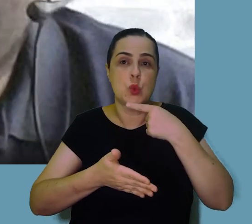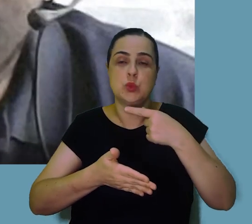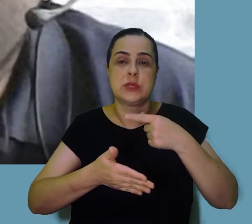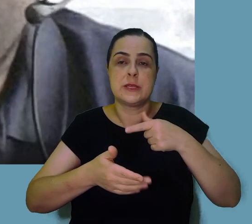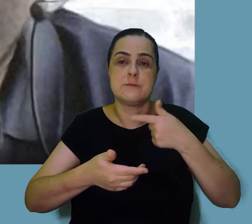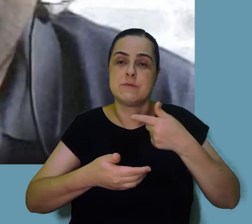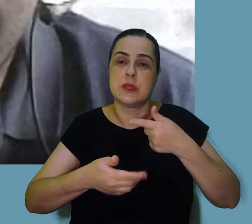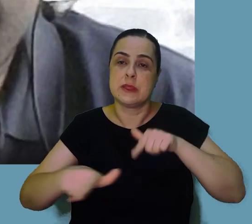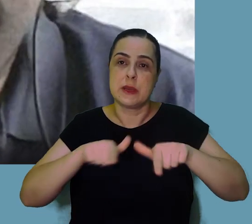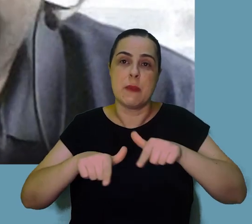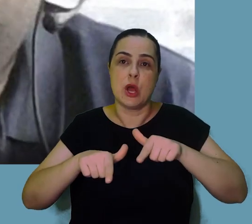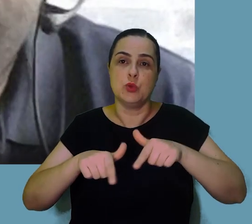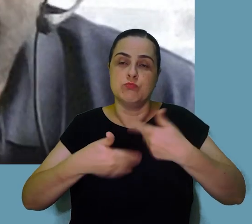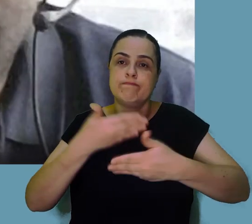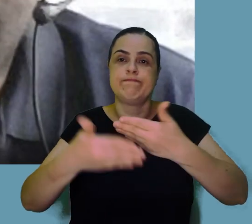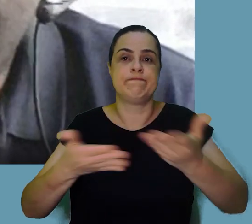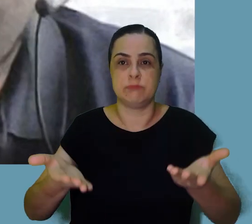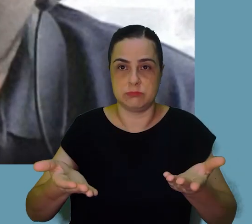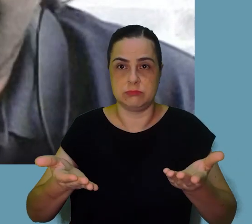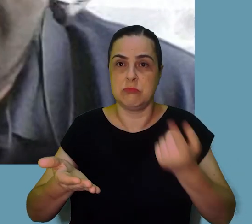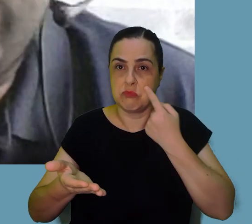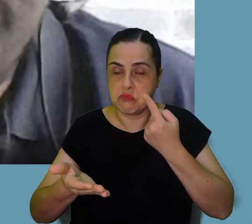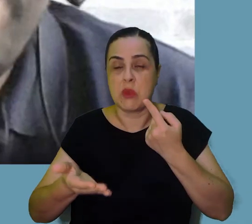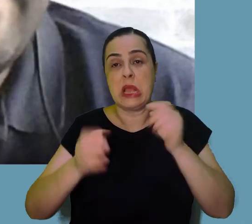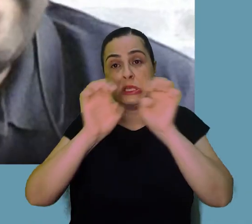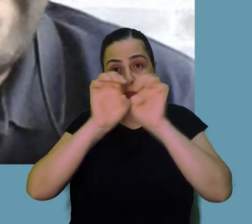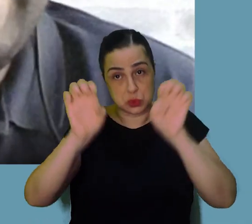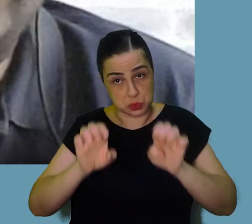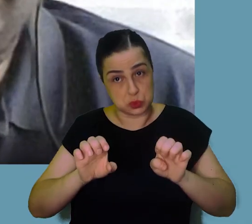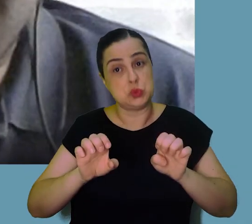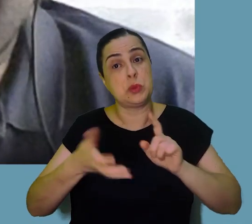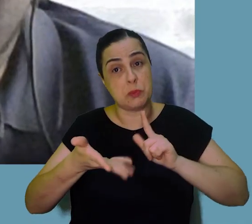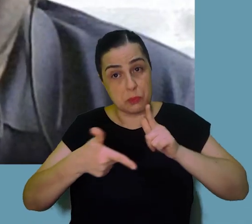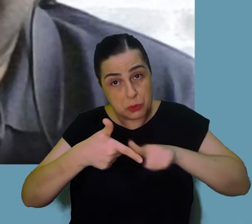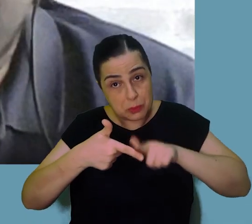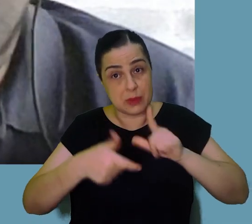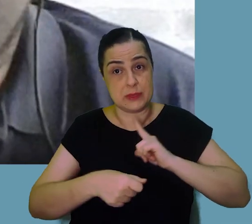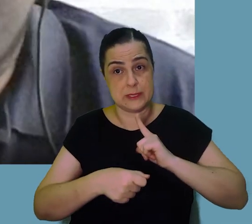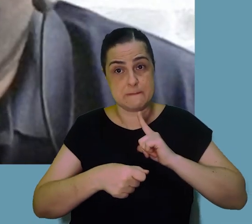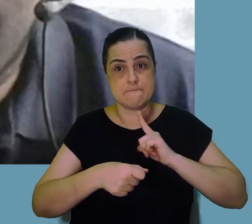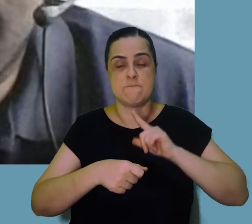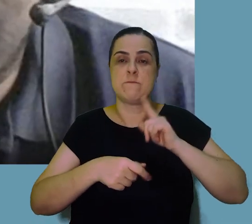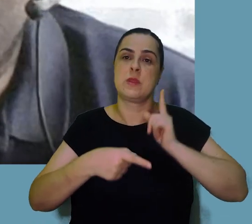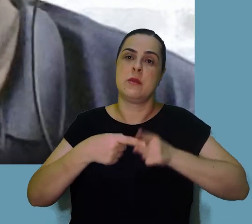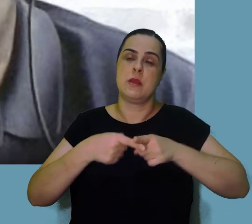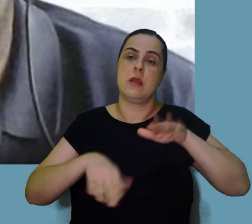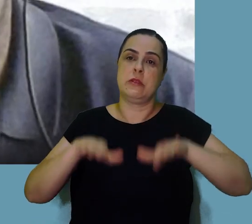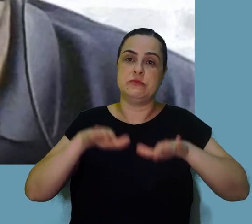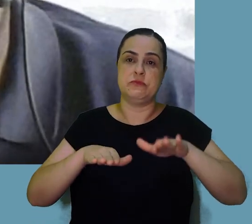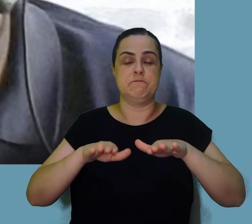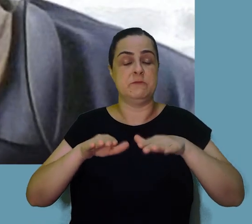gente fala disso, a gente está falando de fatores estruturais, né? A necessidade da criação ou da manutenção